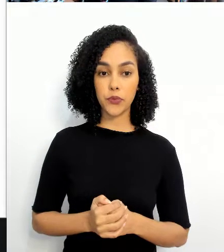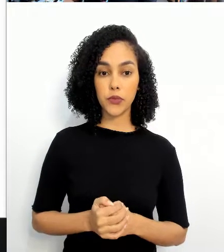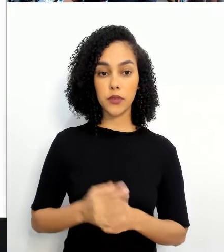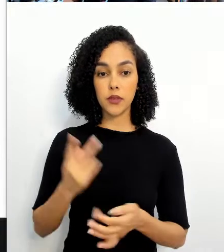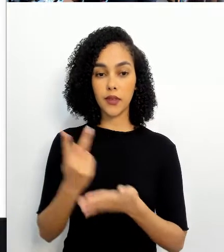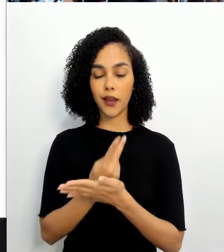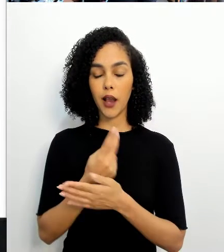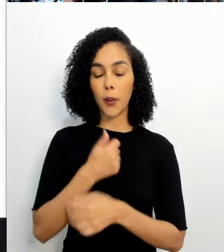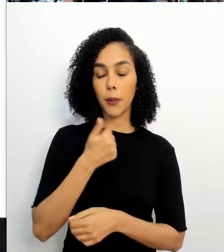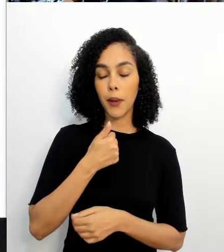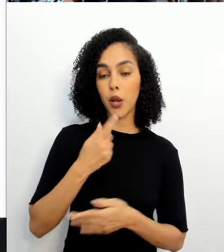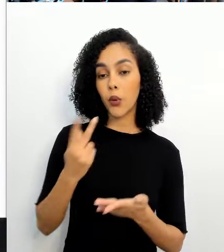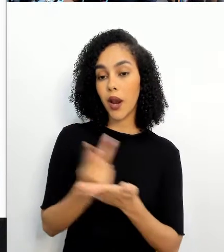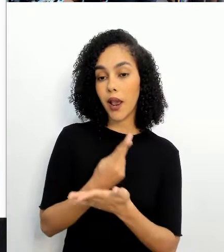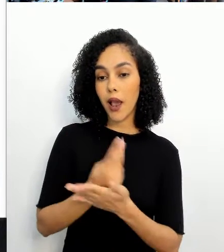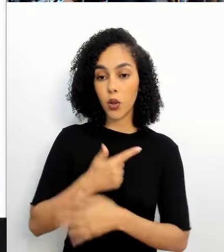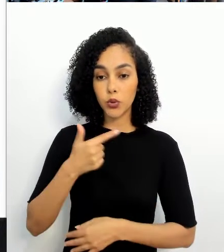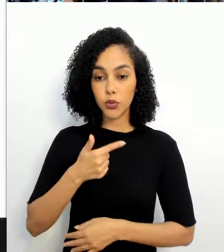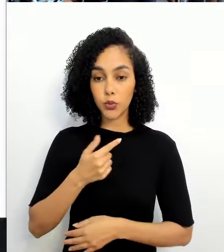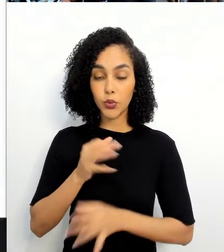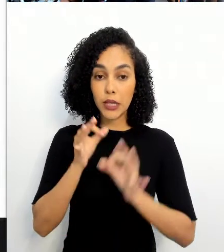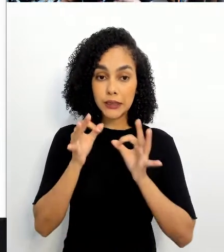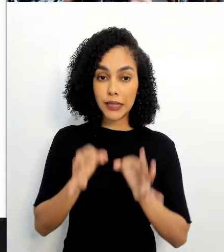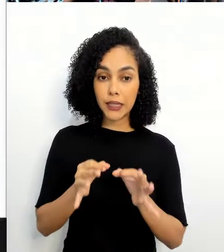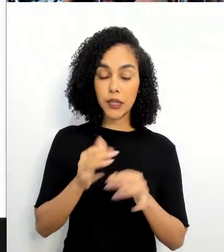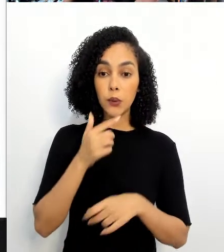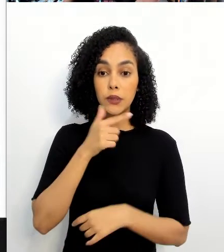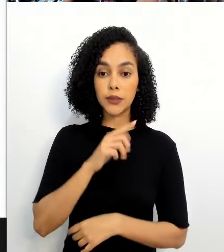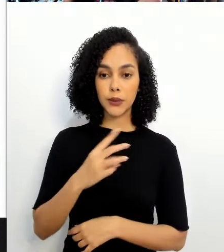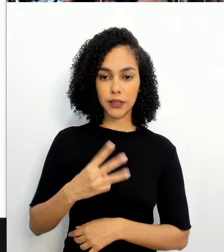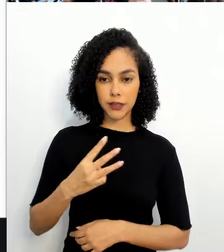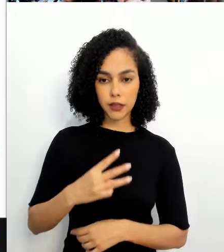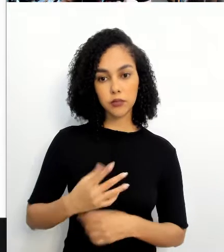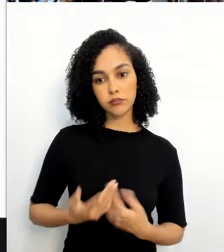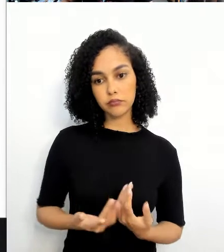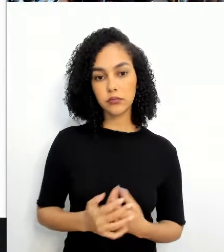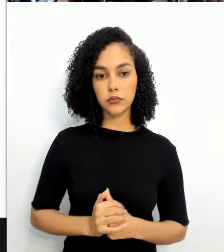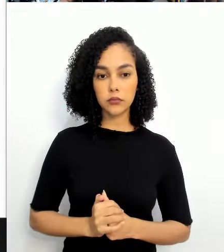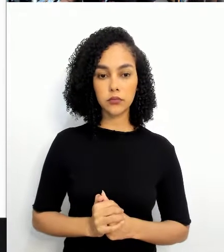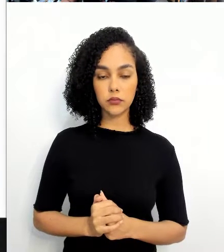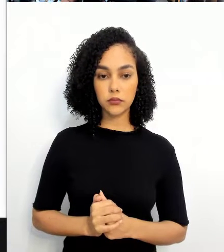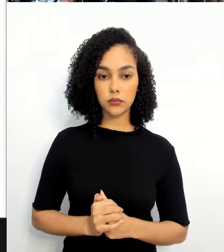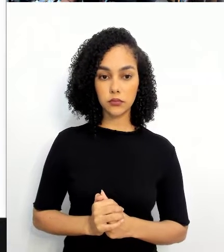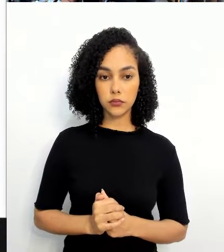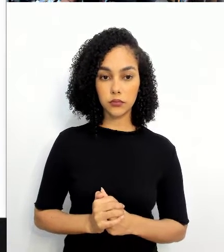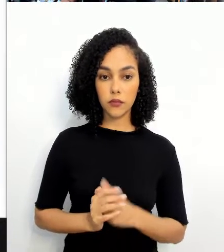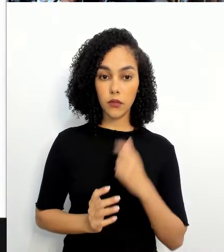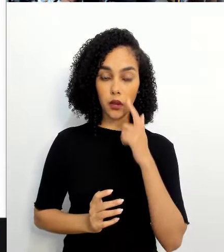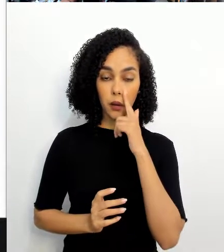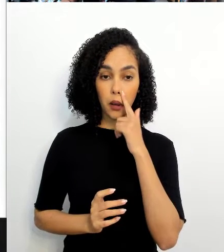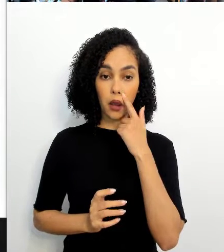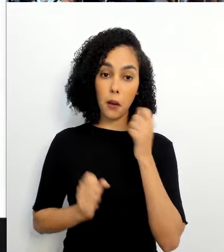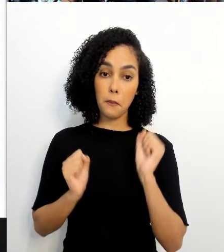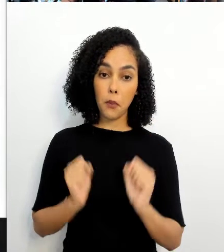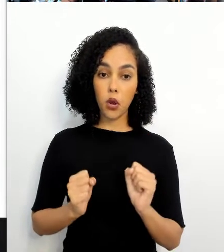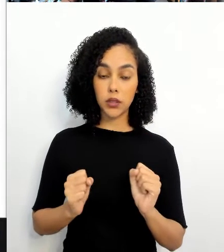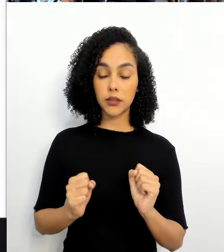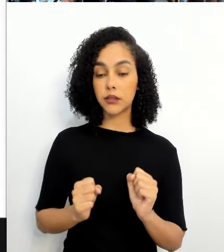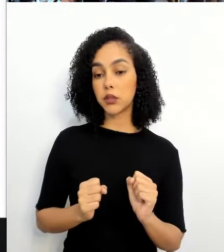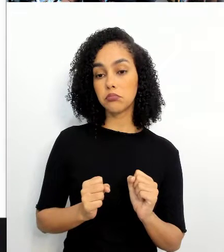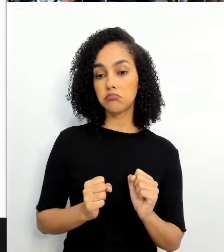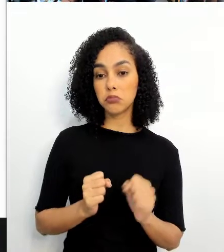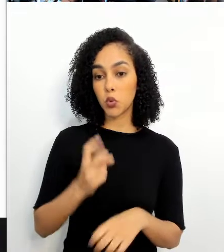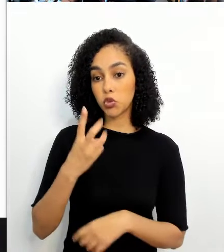errar o segundo e acertar o terceiro. Aí ele acertou pelo menos um. Você pode acertar naturalmente os 3, que